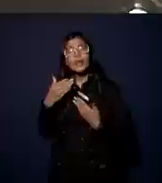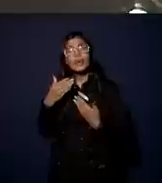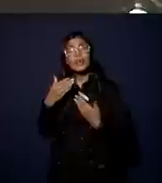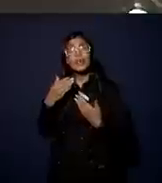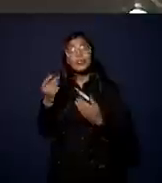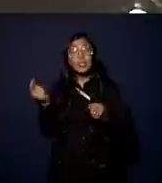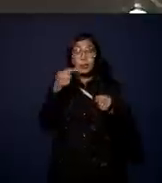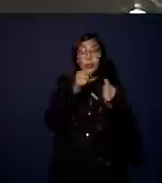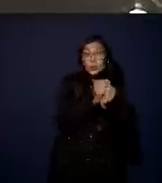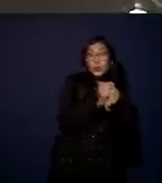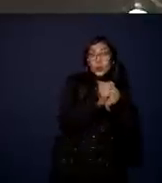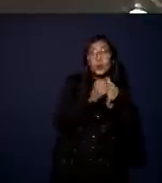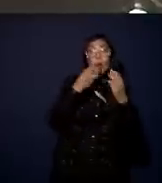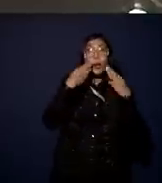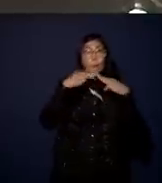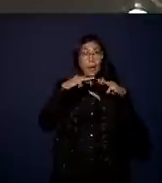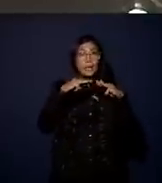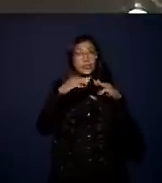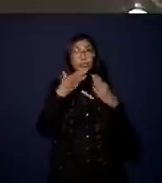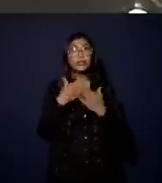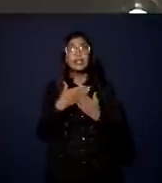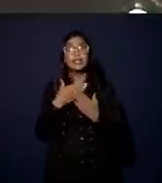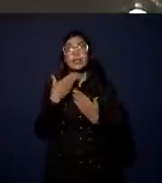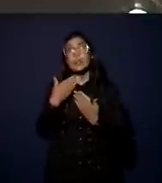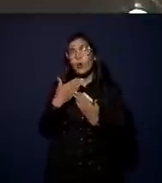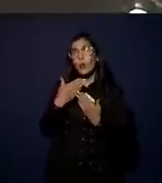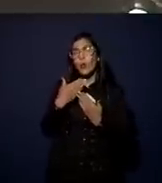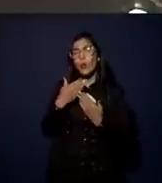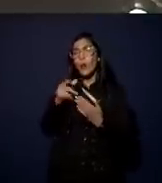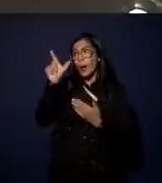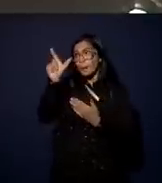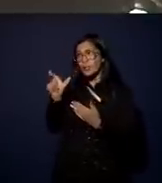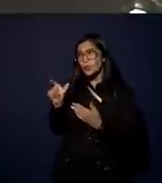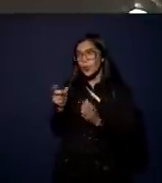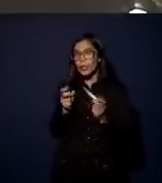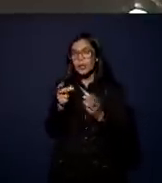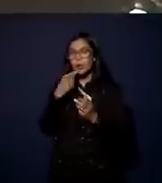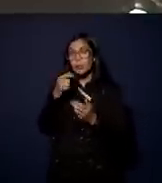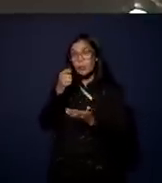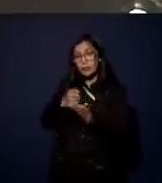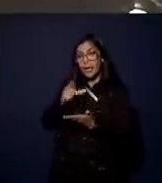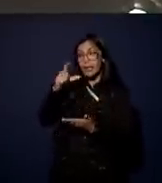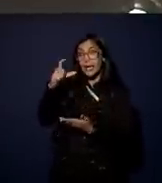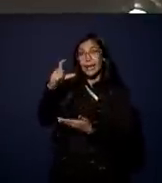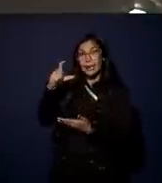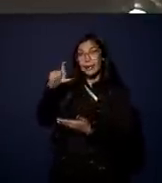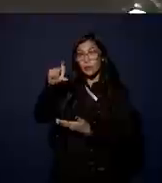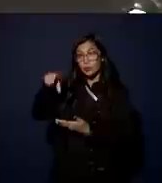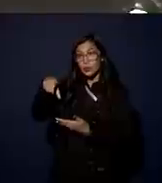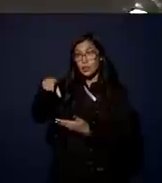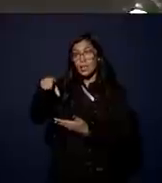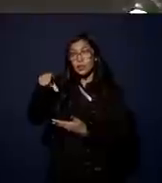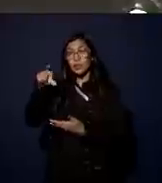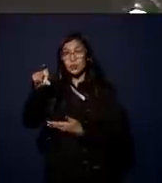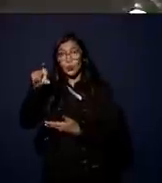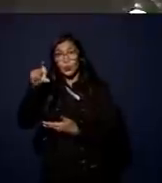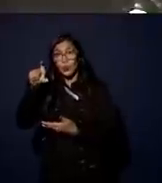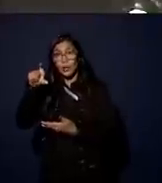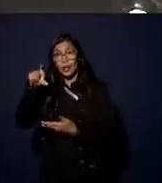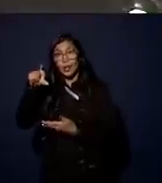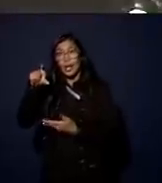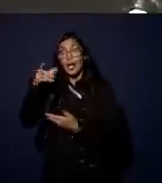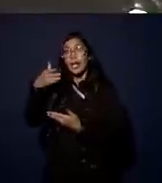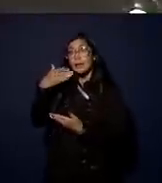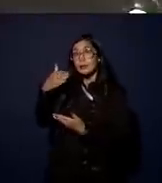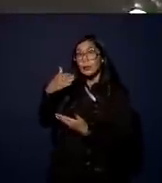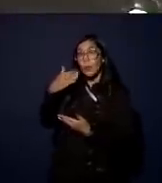Market Place então dado que o item acomodity se o consumidor não tem um cartão de crédito no bolso ou tá sem limite ou